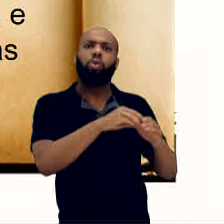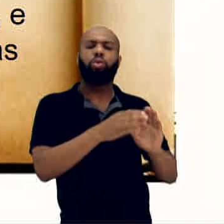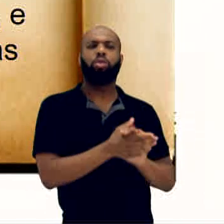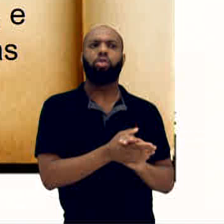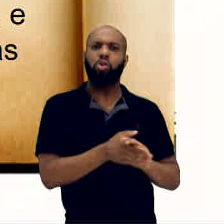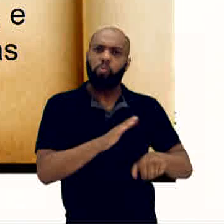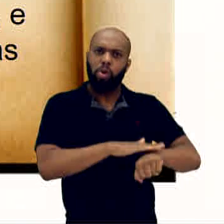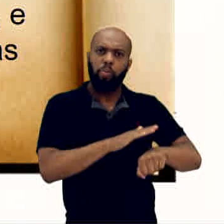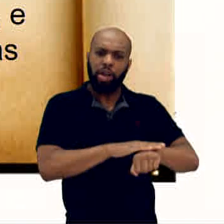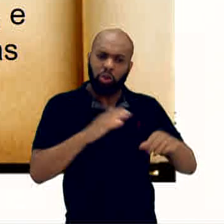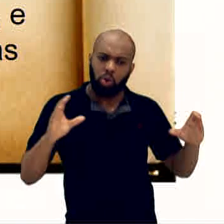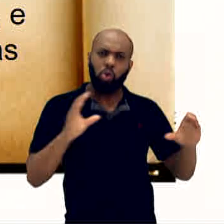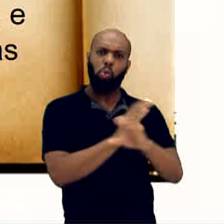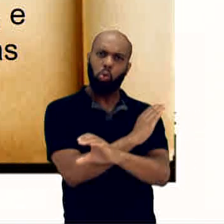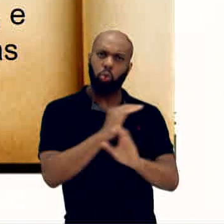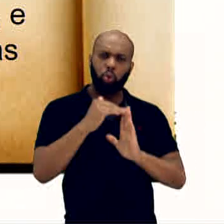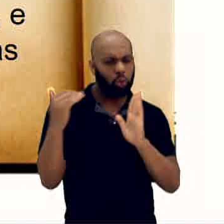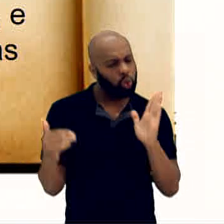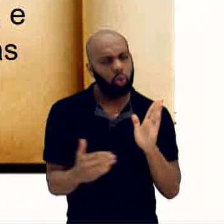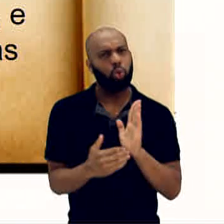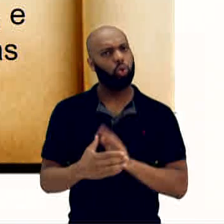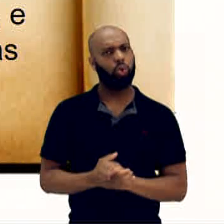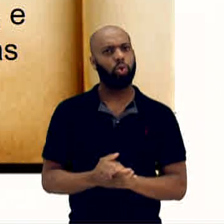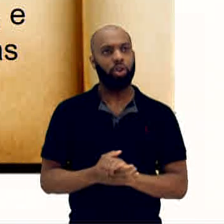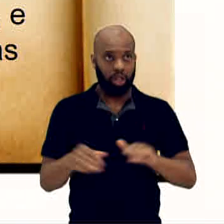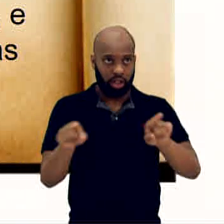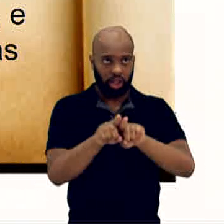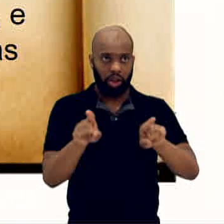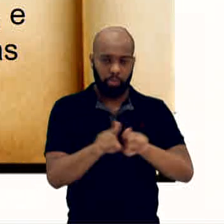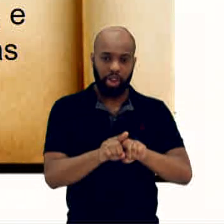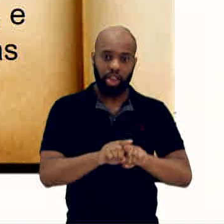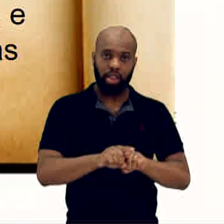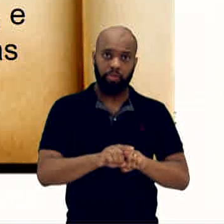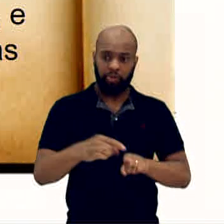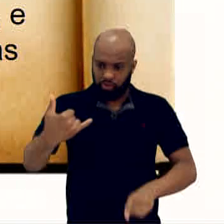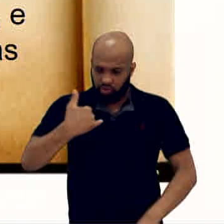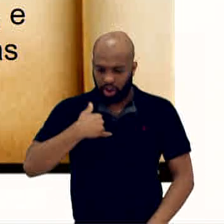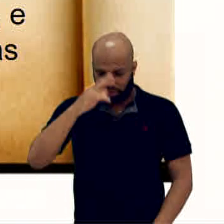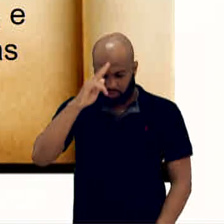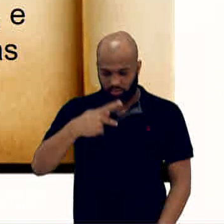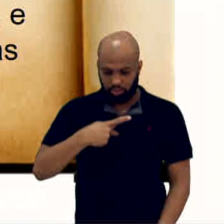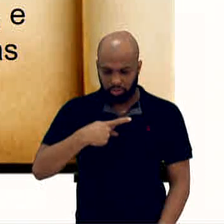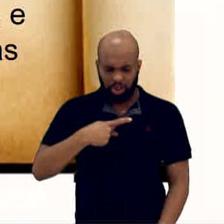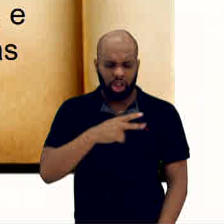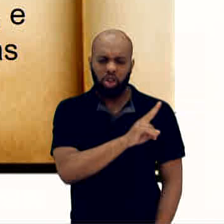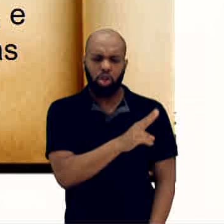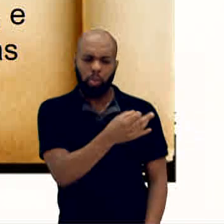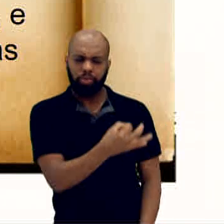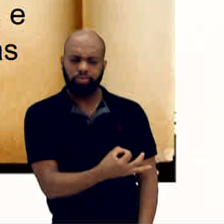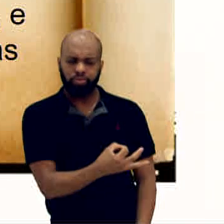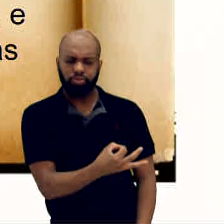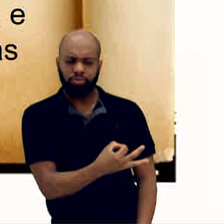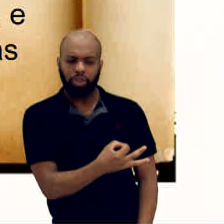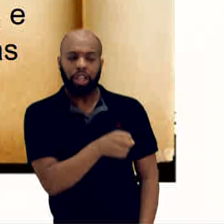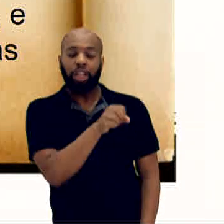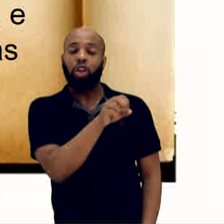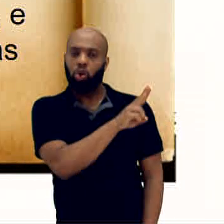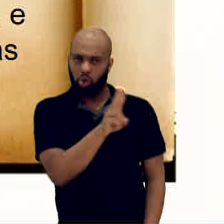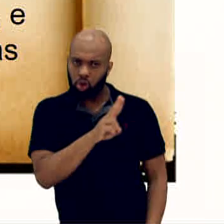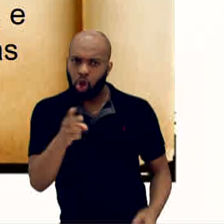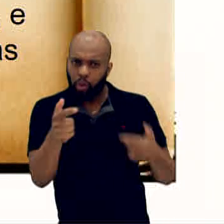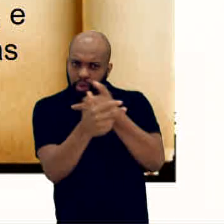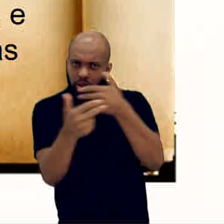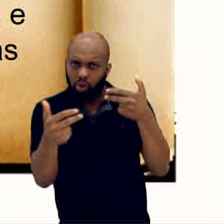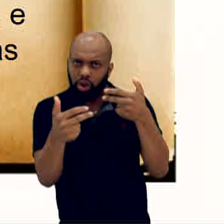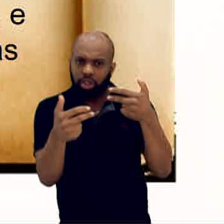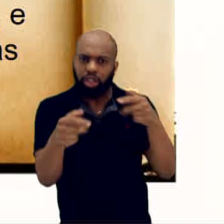na sua completa totalidade. E diz a ti próprio se é seu nome apropriado e os nomes das coisas